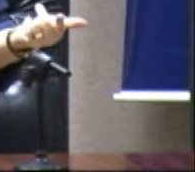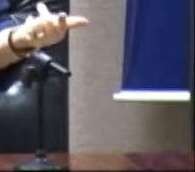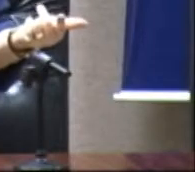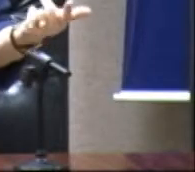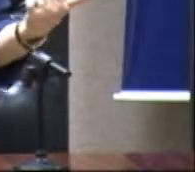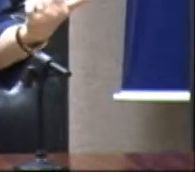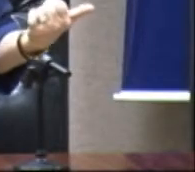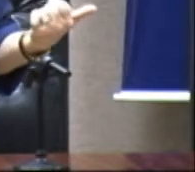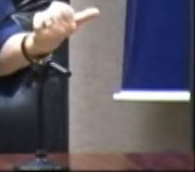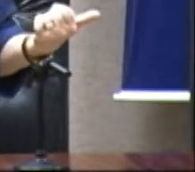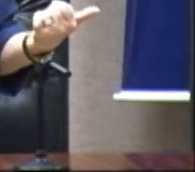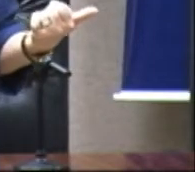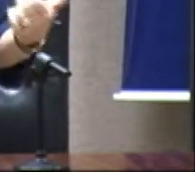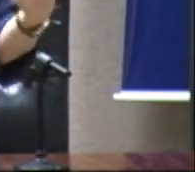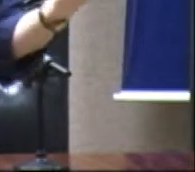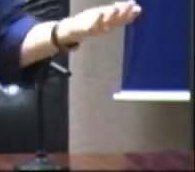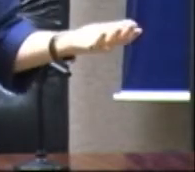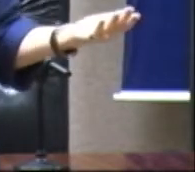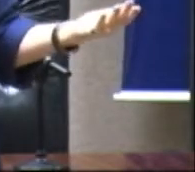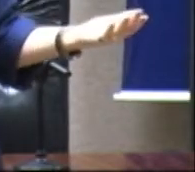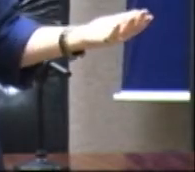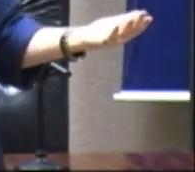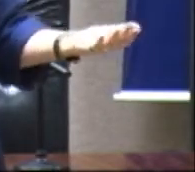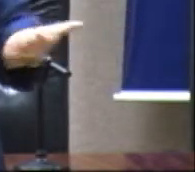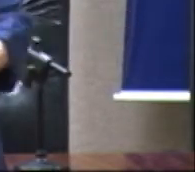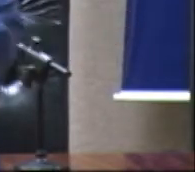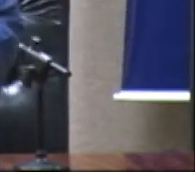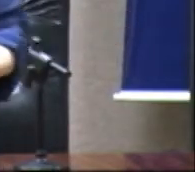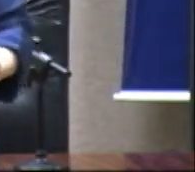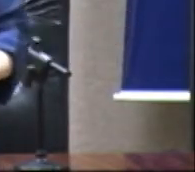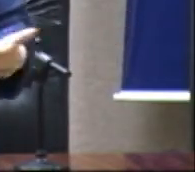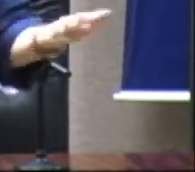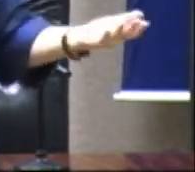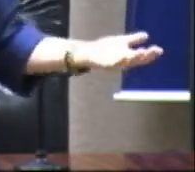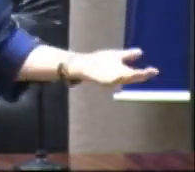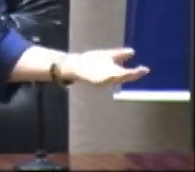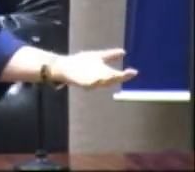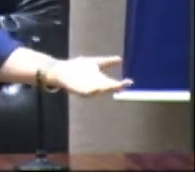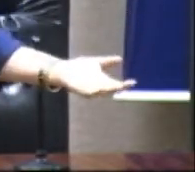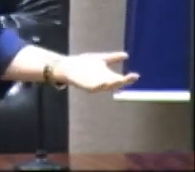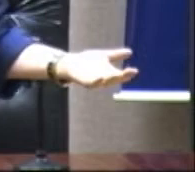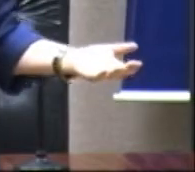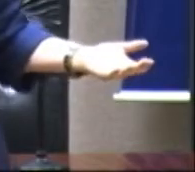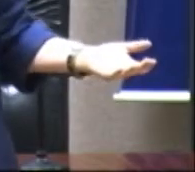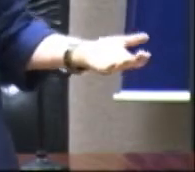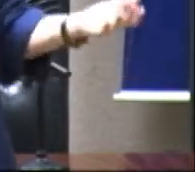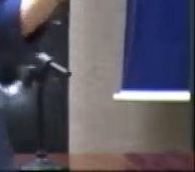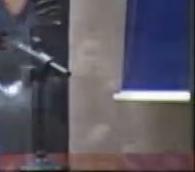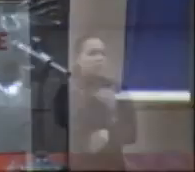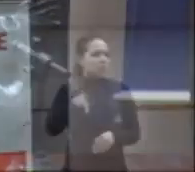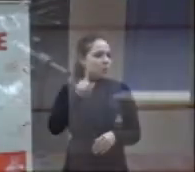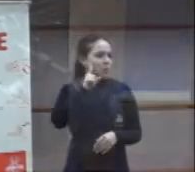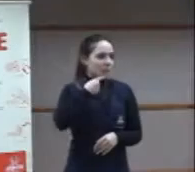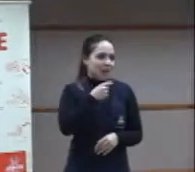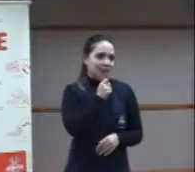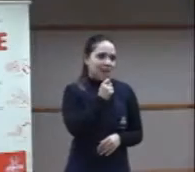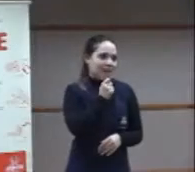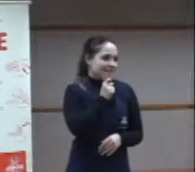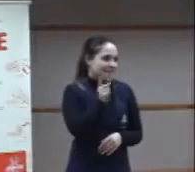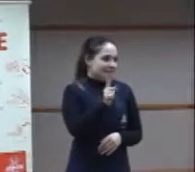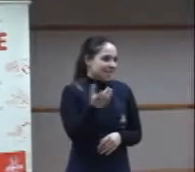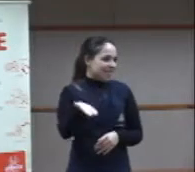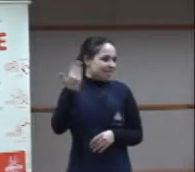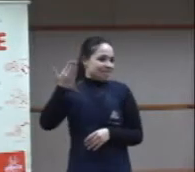labial. Não é verdade? Não existia intérprete de Libras em salas de aula, nem professores bilíngues. Então, isso a gente tem